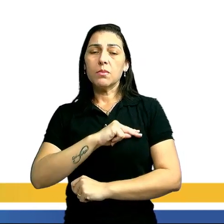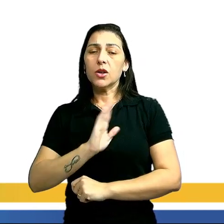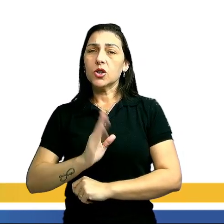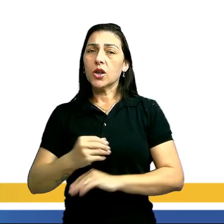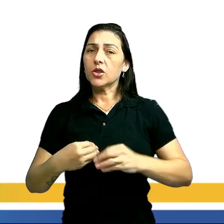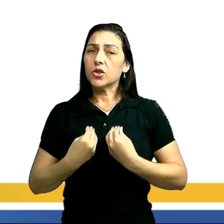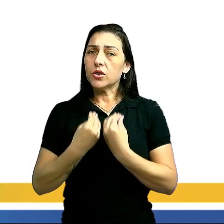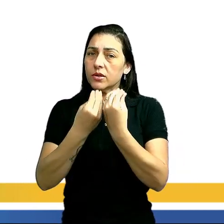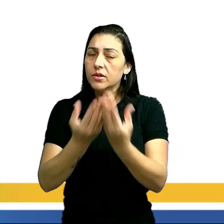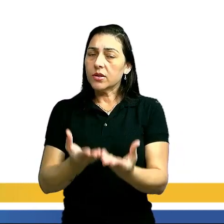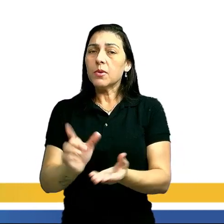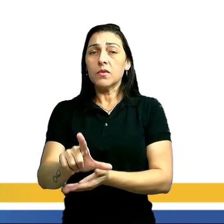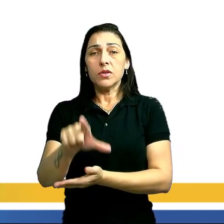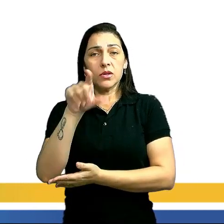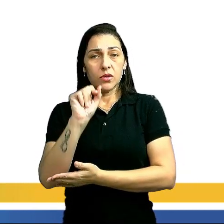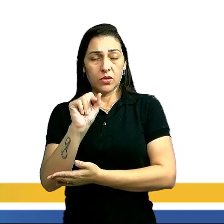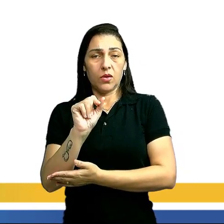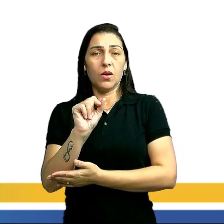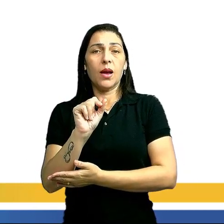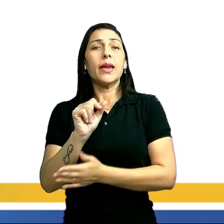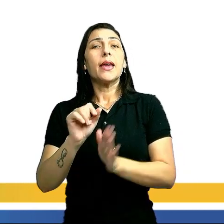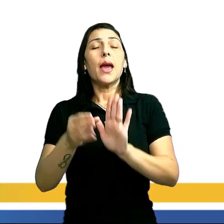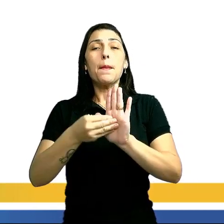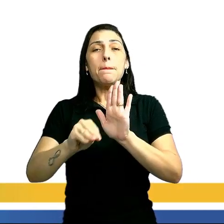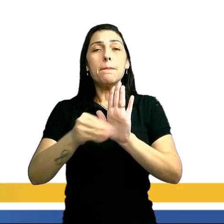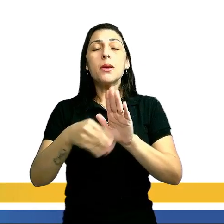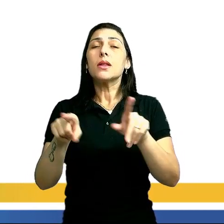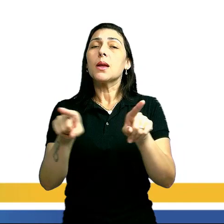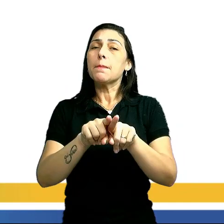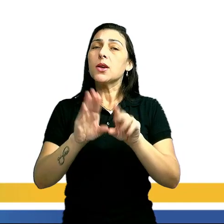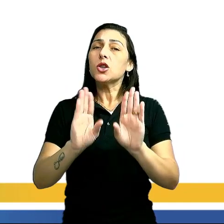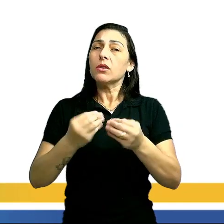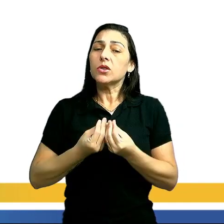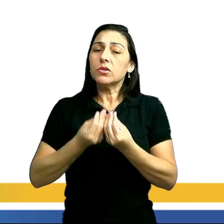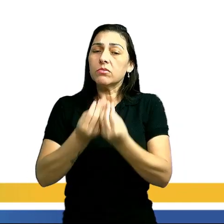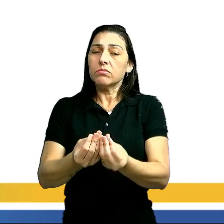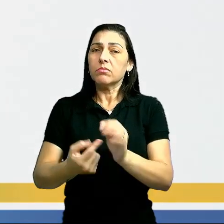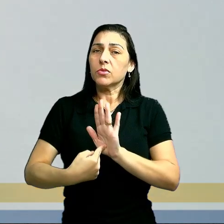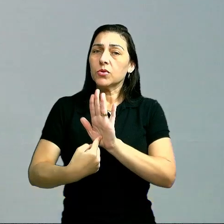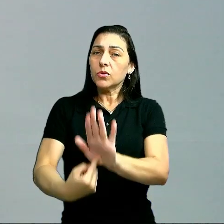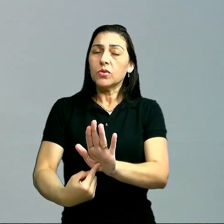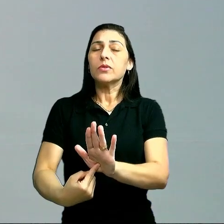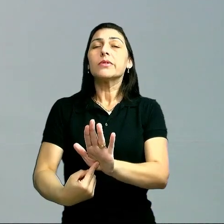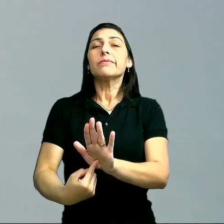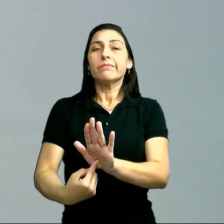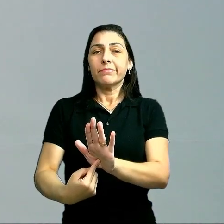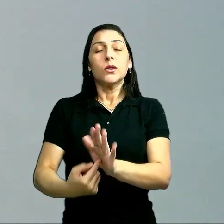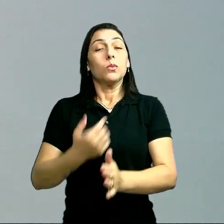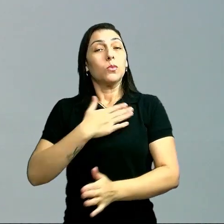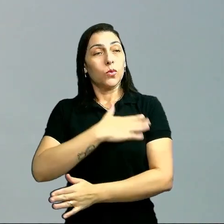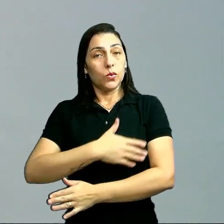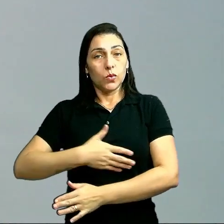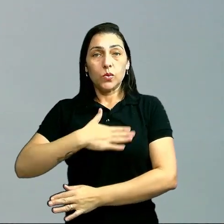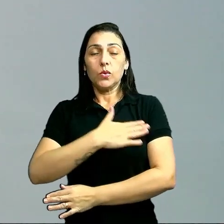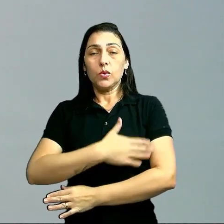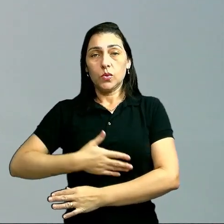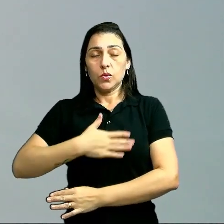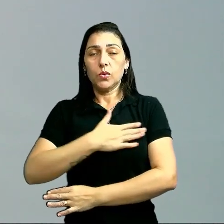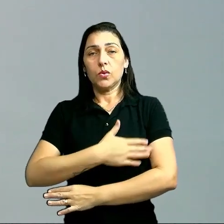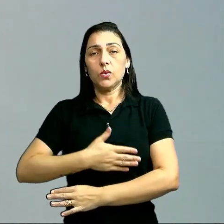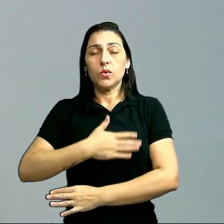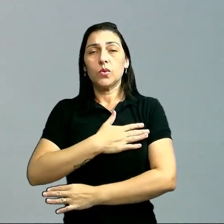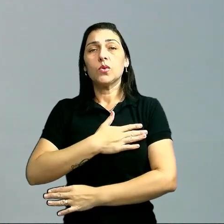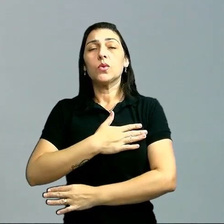para você. Pior ainda, que a mídia já colocou para você. Então, essa questão sobre o gosto é uma questão